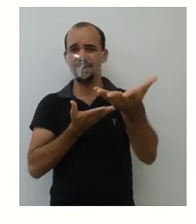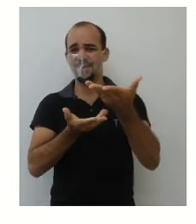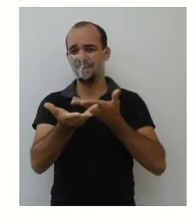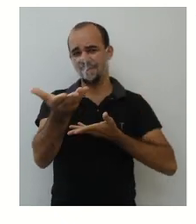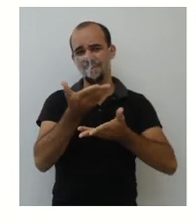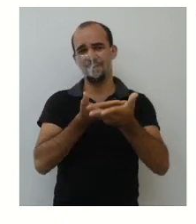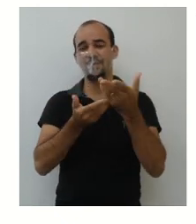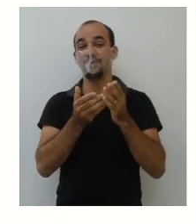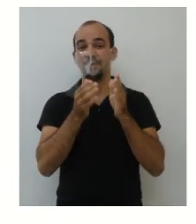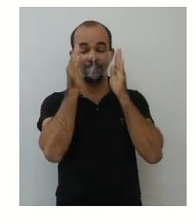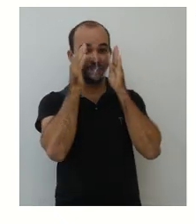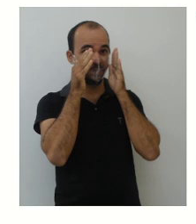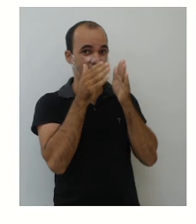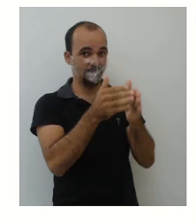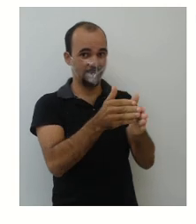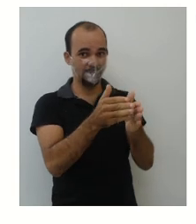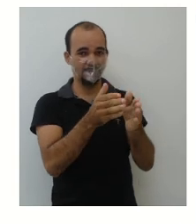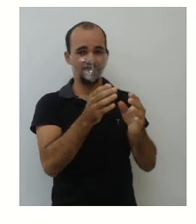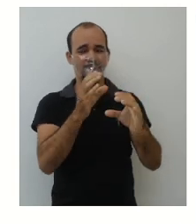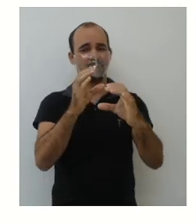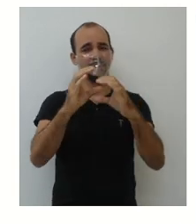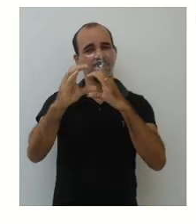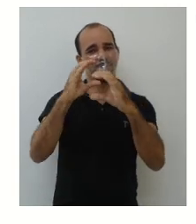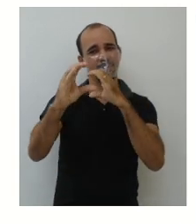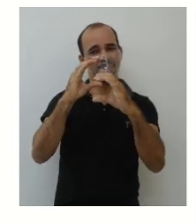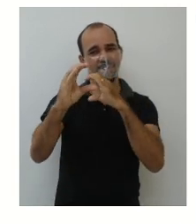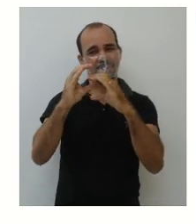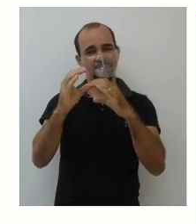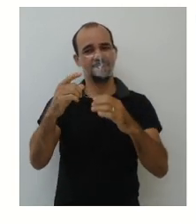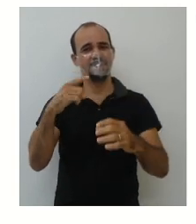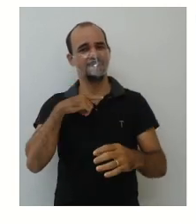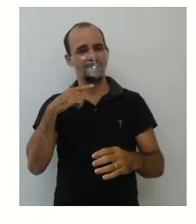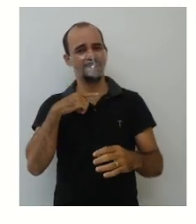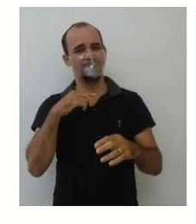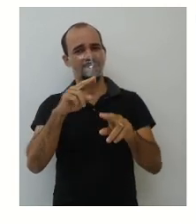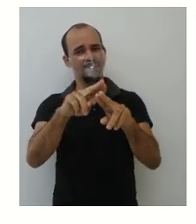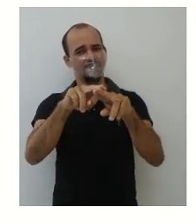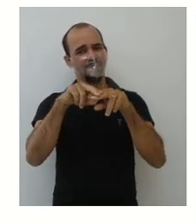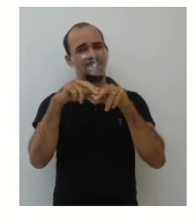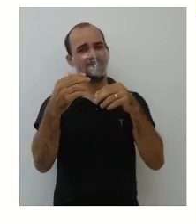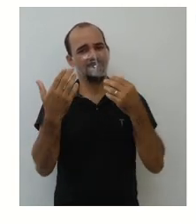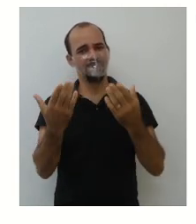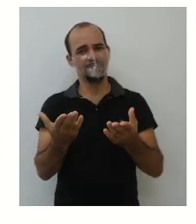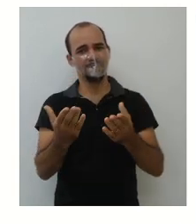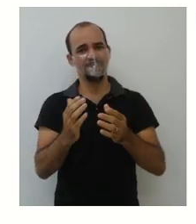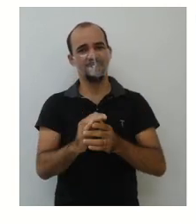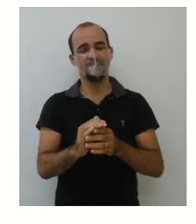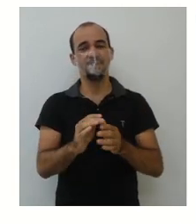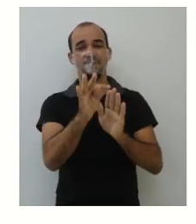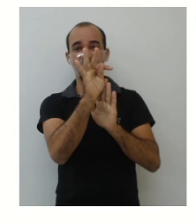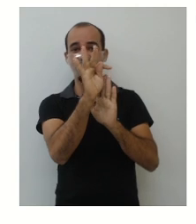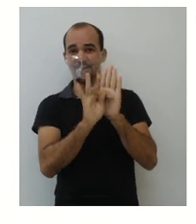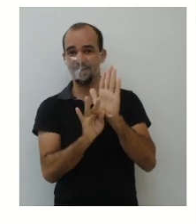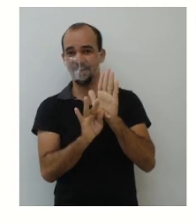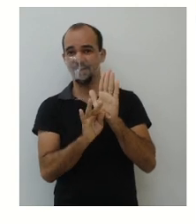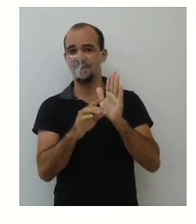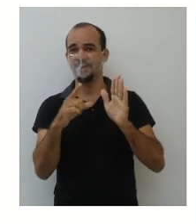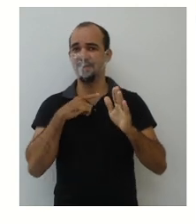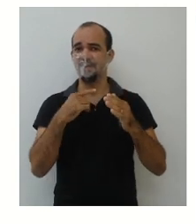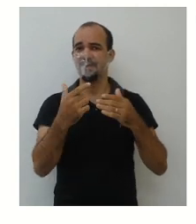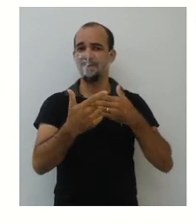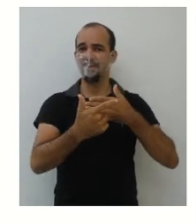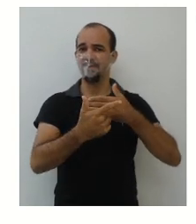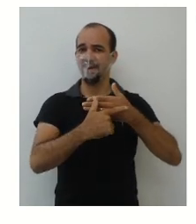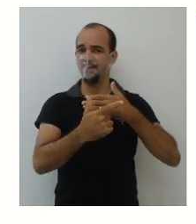específica numa situação de comunicação e possuem uma razão para isso. Então, eles são textos que eles vão ter uma